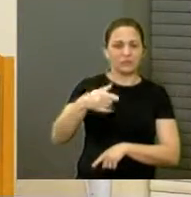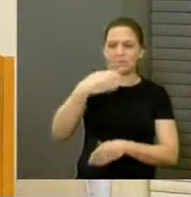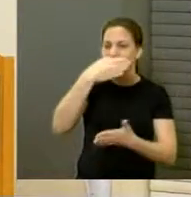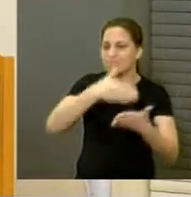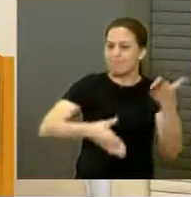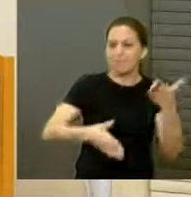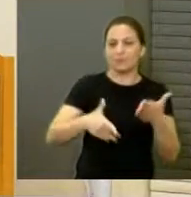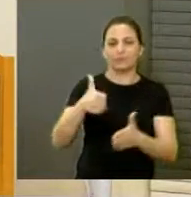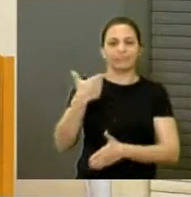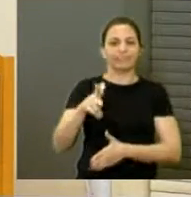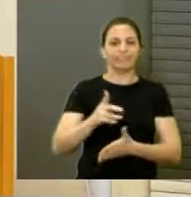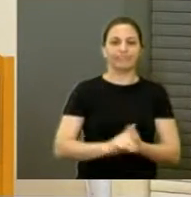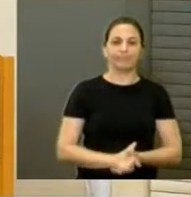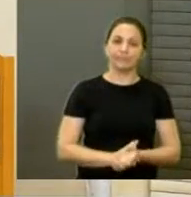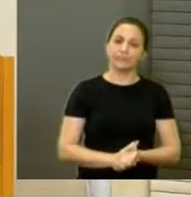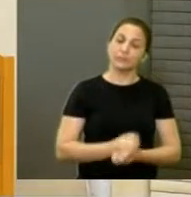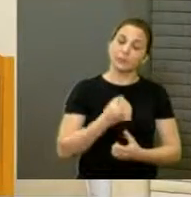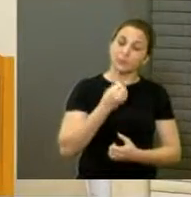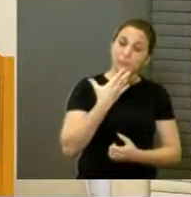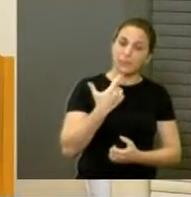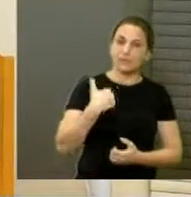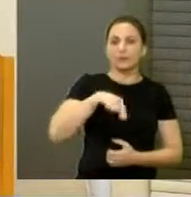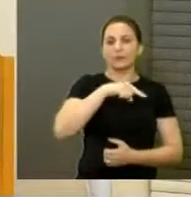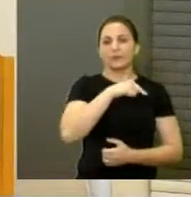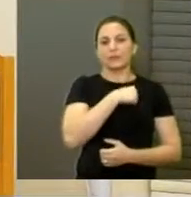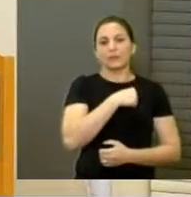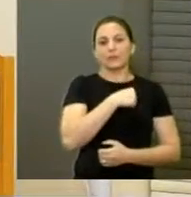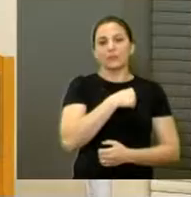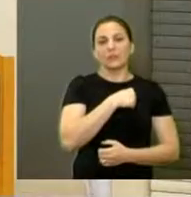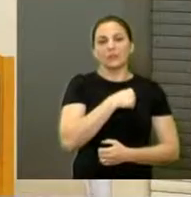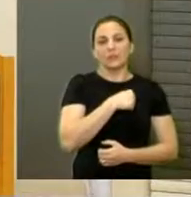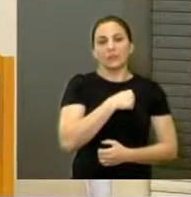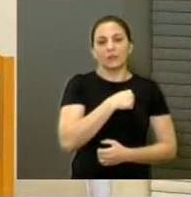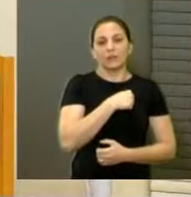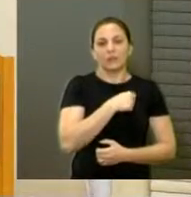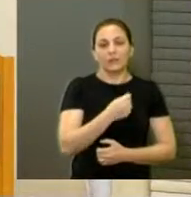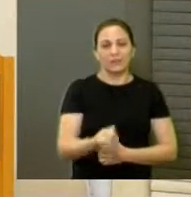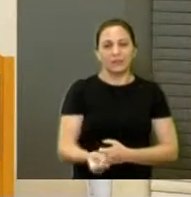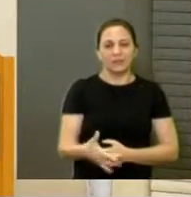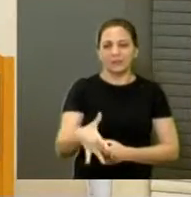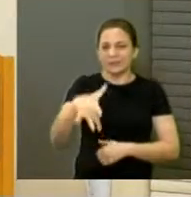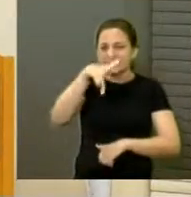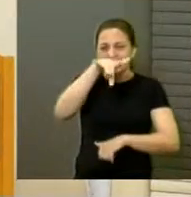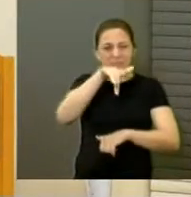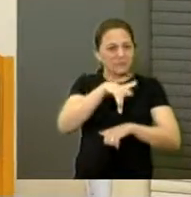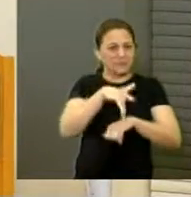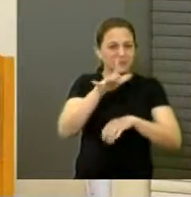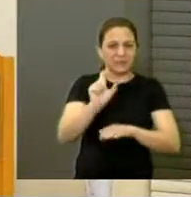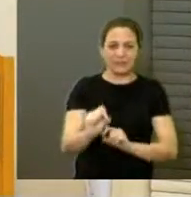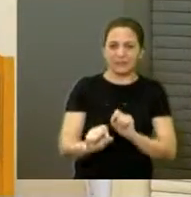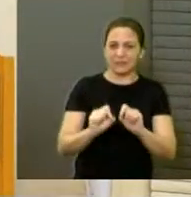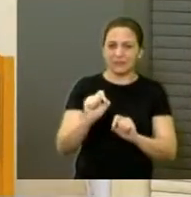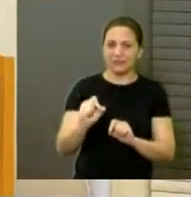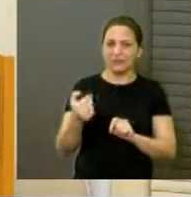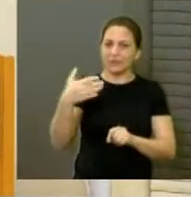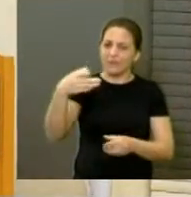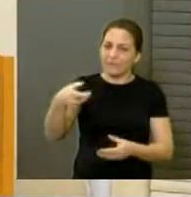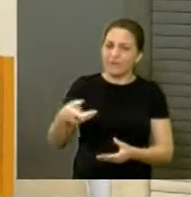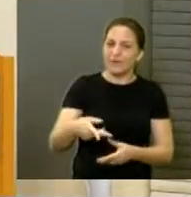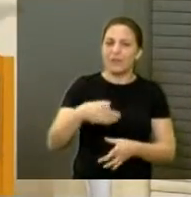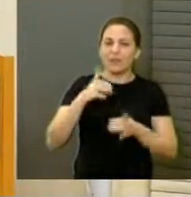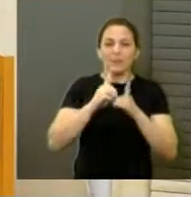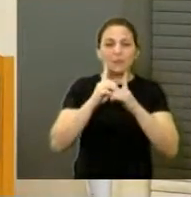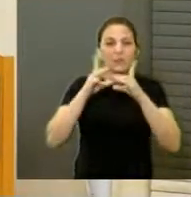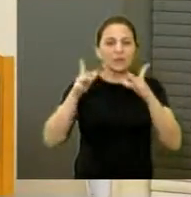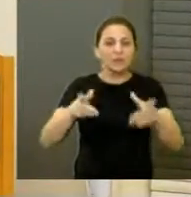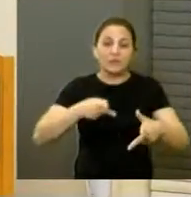Mas... tudo bem, a gente fica indignado, né? Quando eles verem e falam que